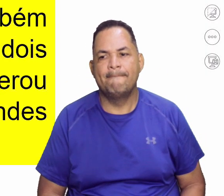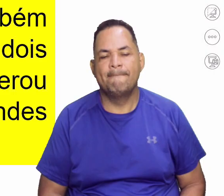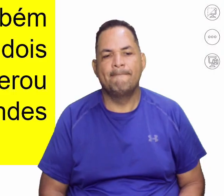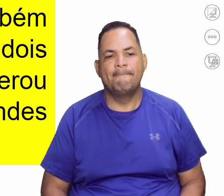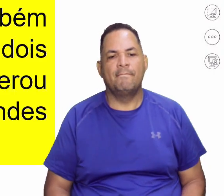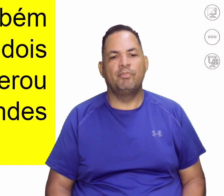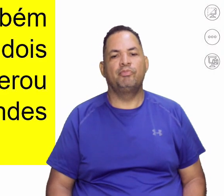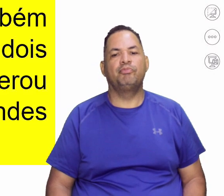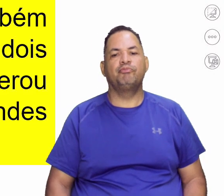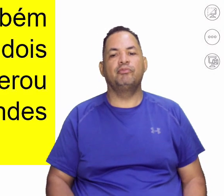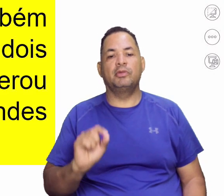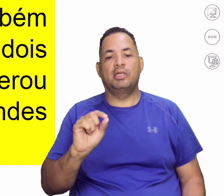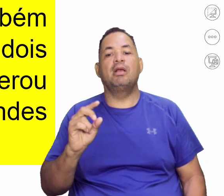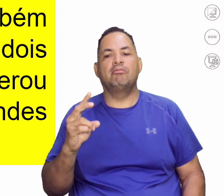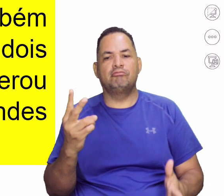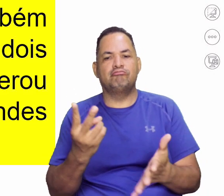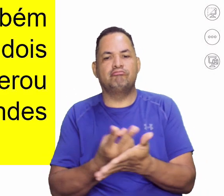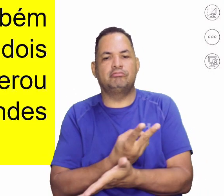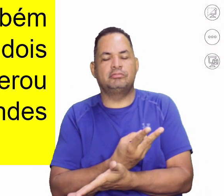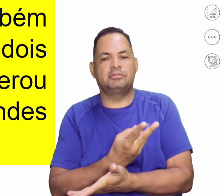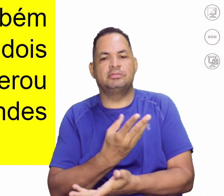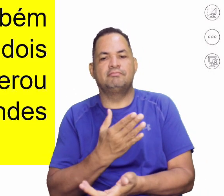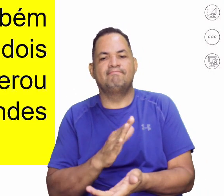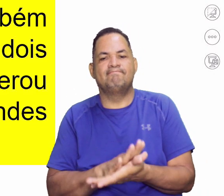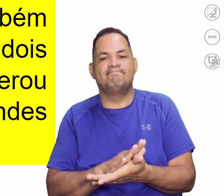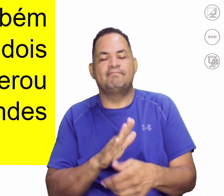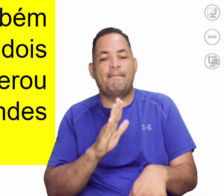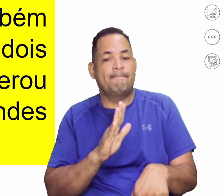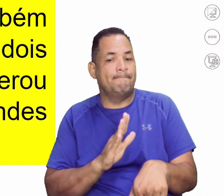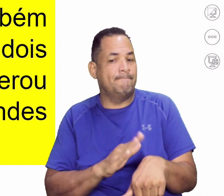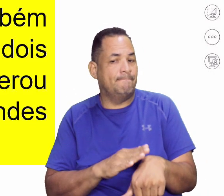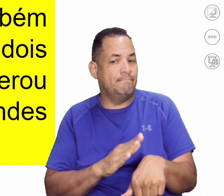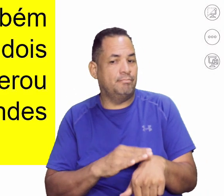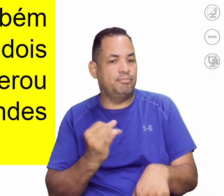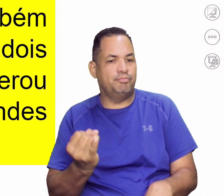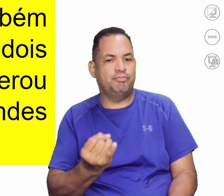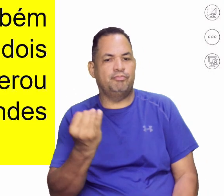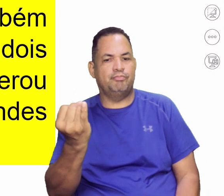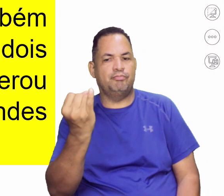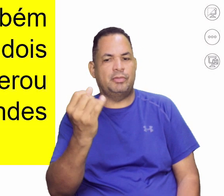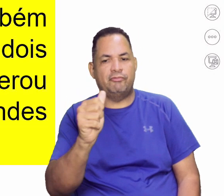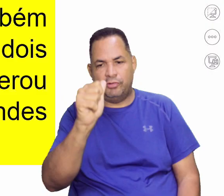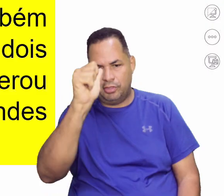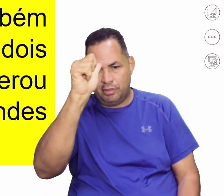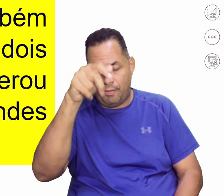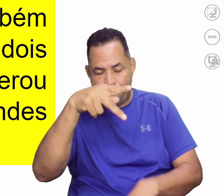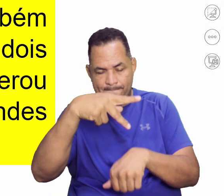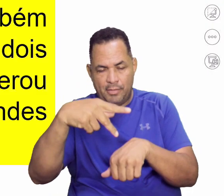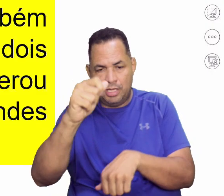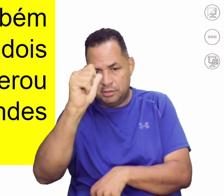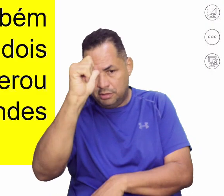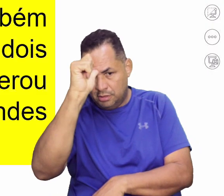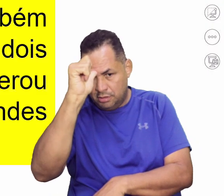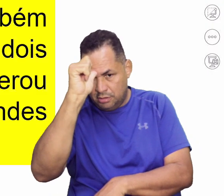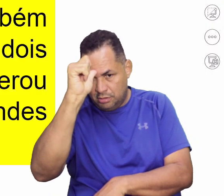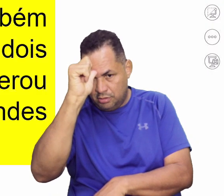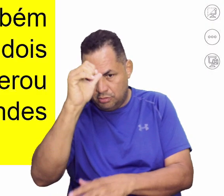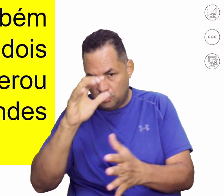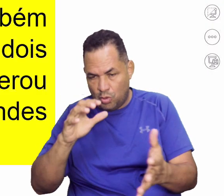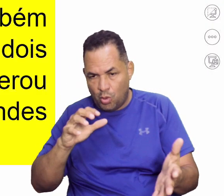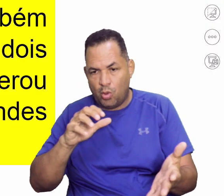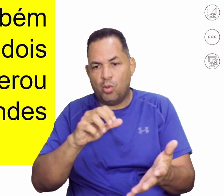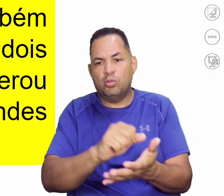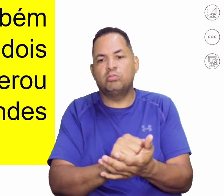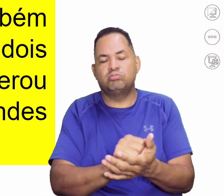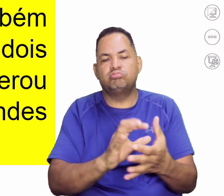Um dos casos mais importantes foi o da Índia, que conquistou sua independência do Reino Unido